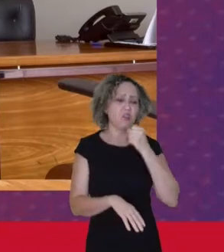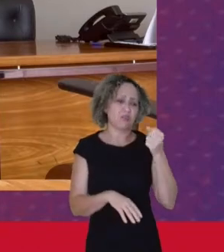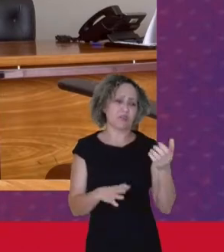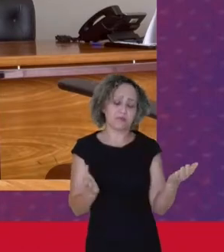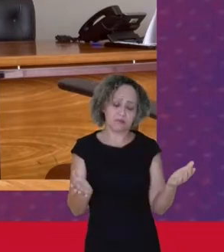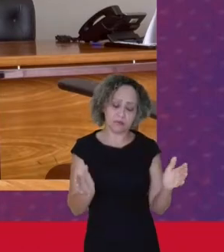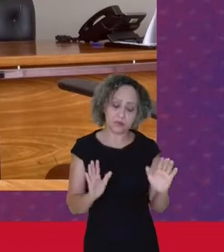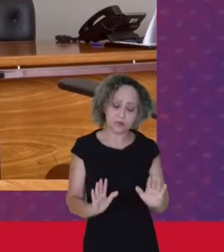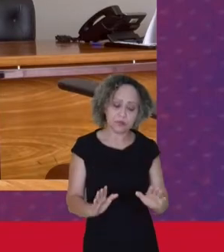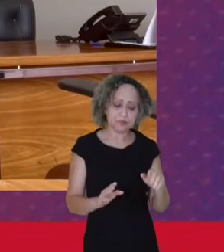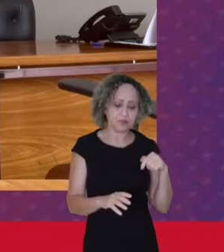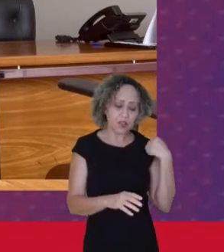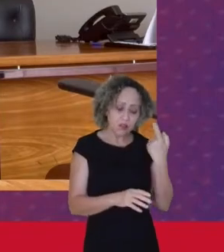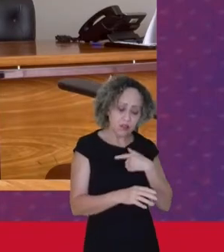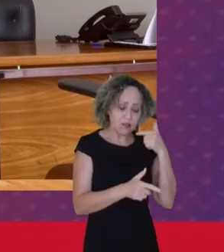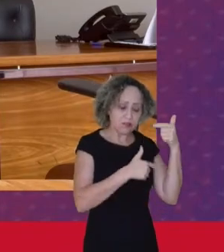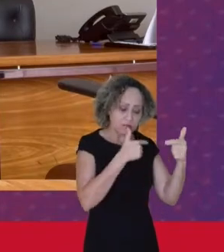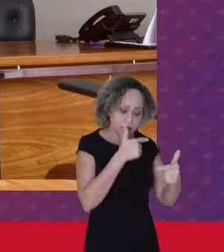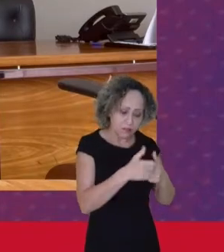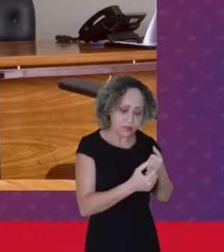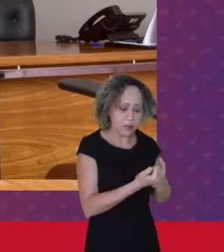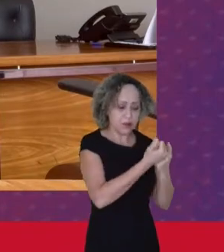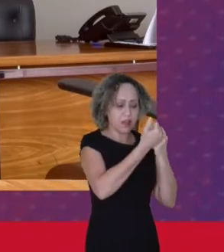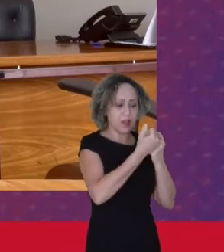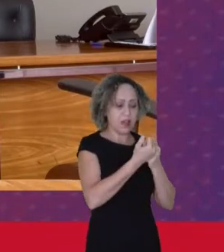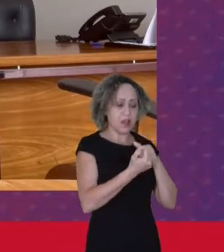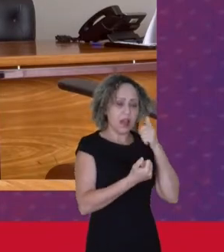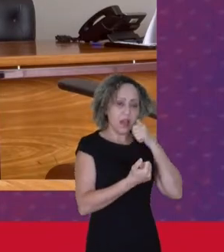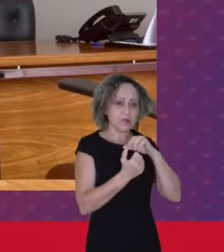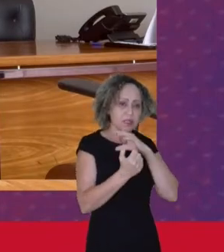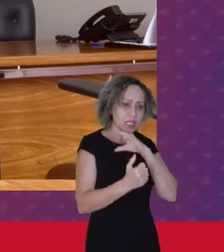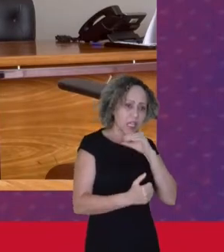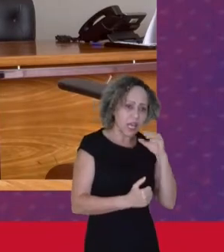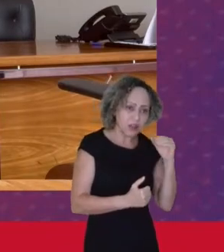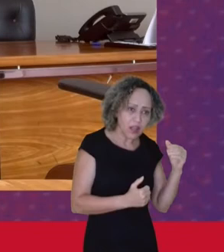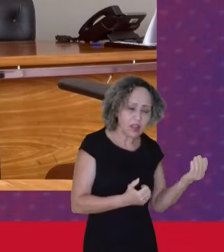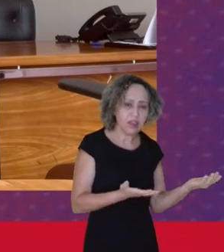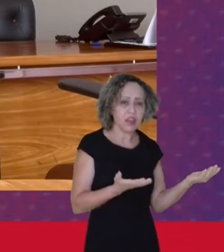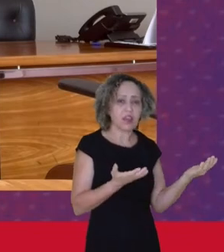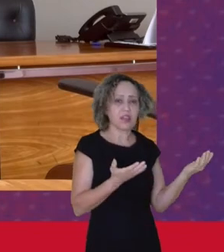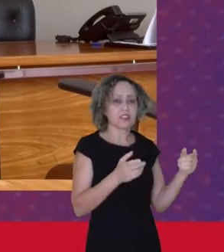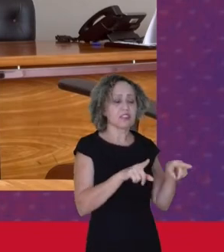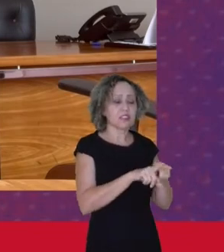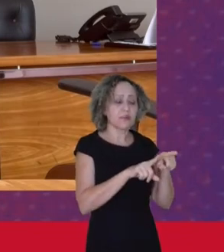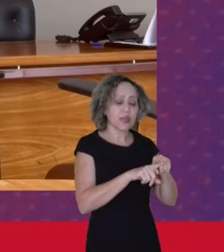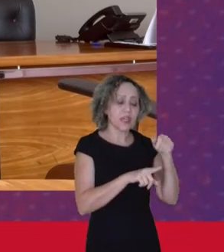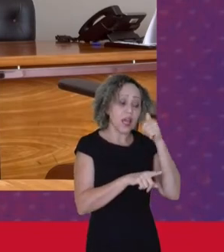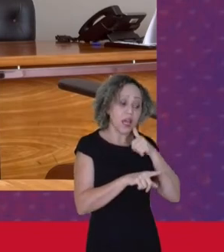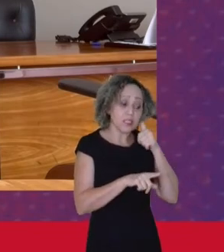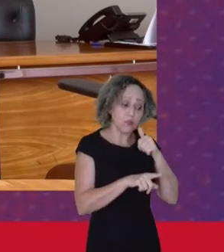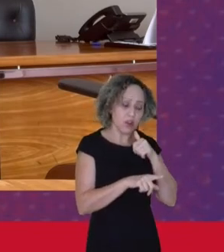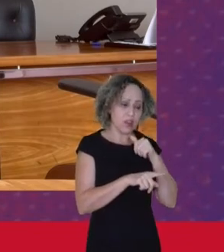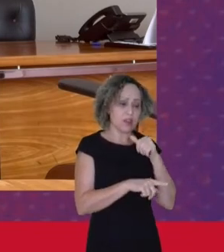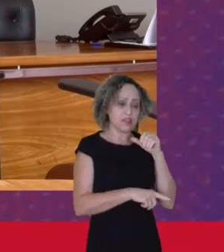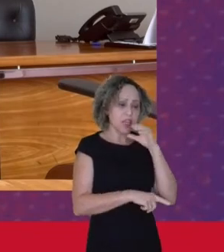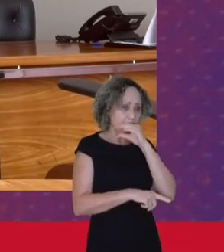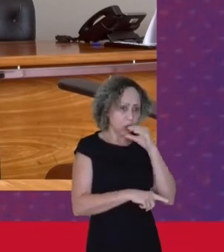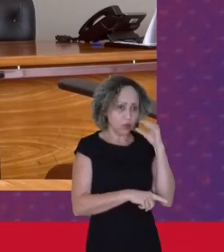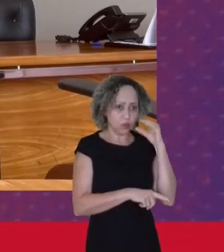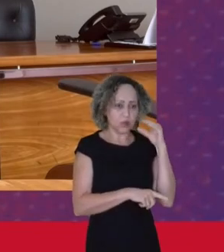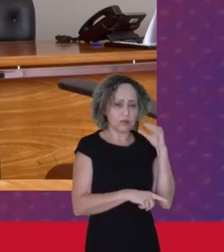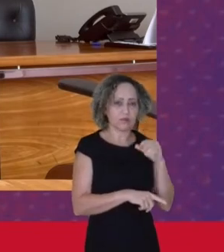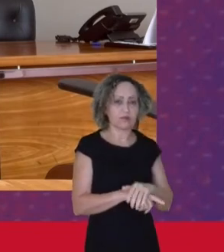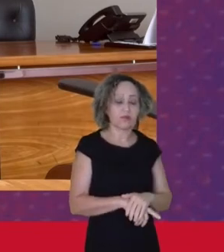com as mulheres de todas as idades, mas principalmente eu achava extremamente importante porque a gente trabalhava muito essa questão